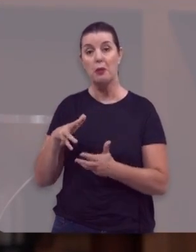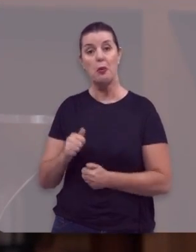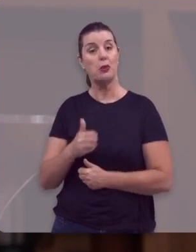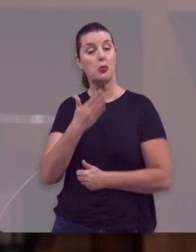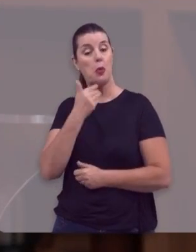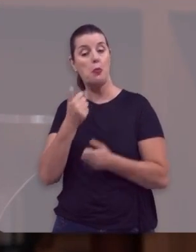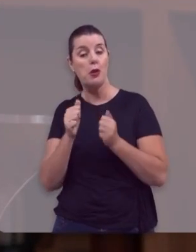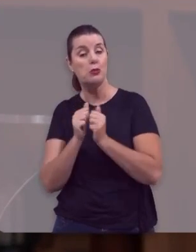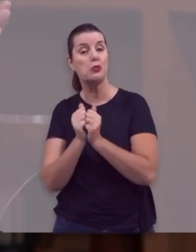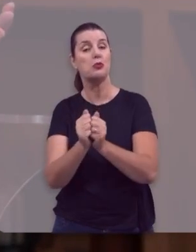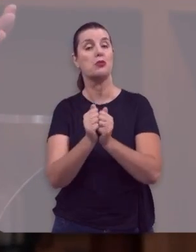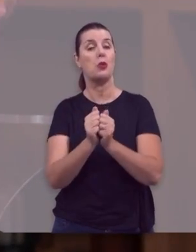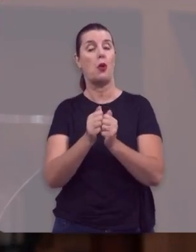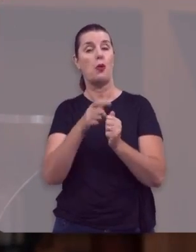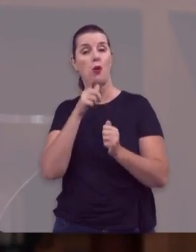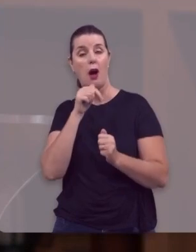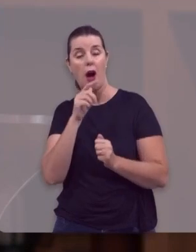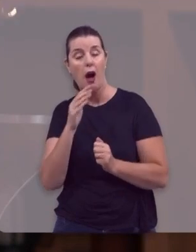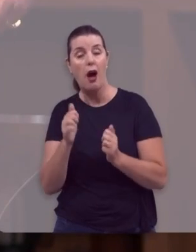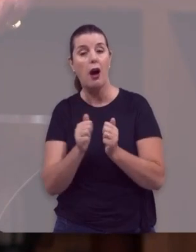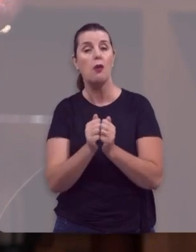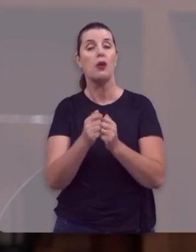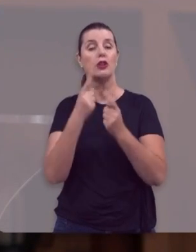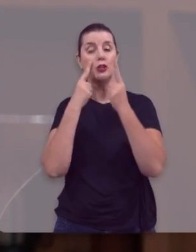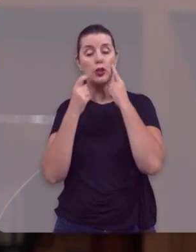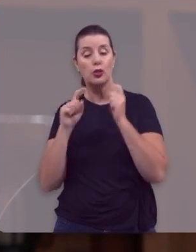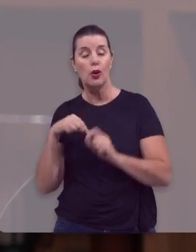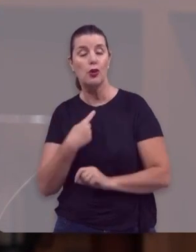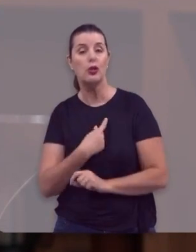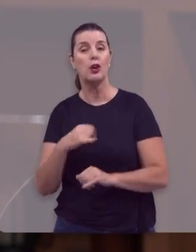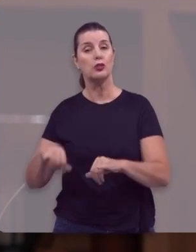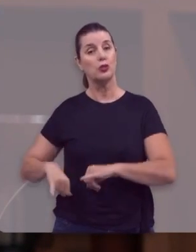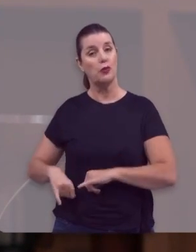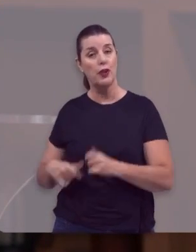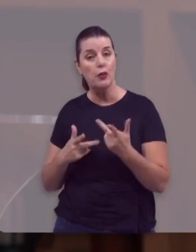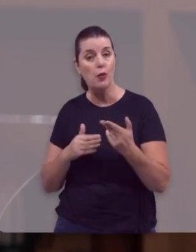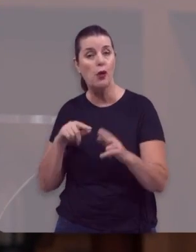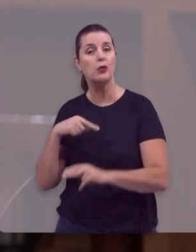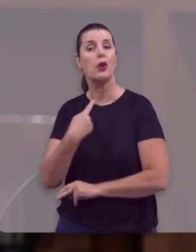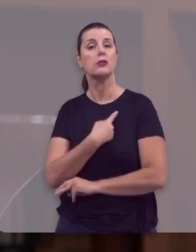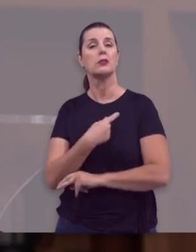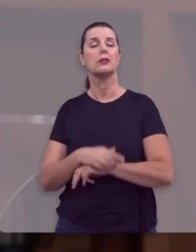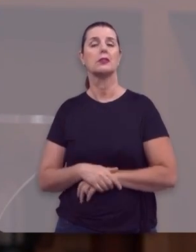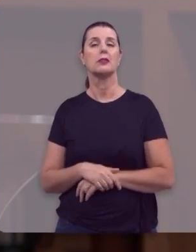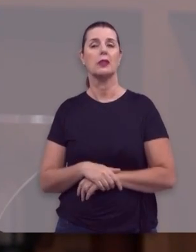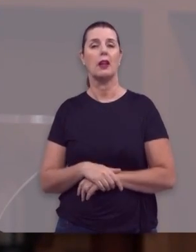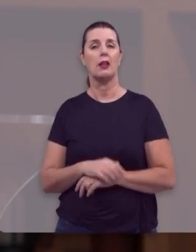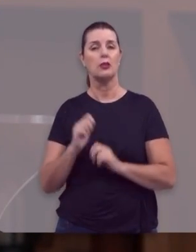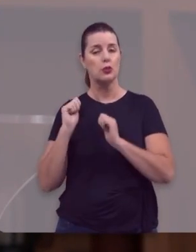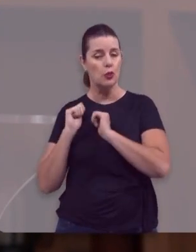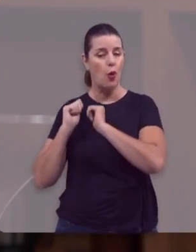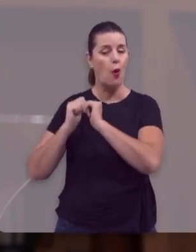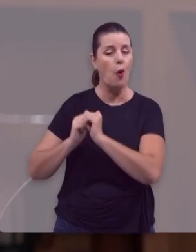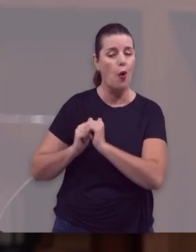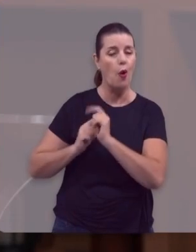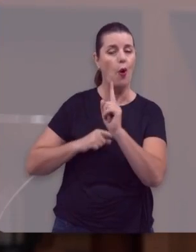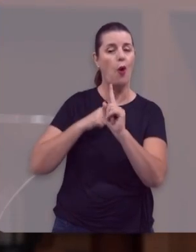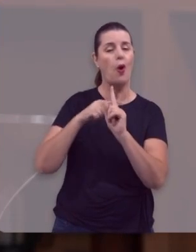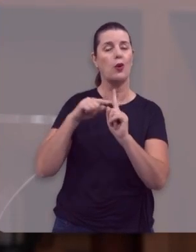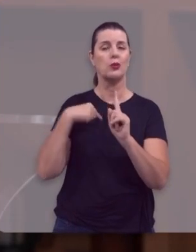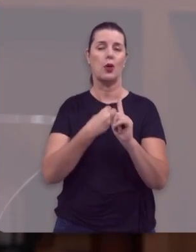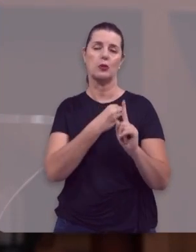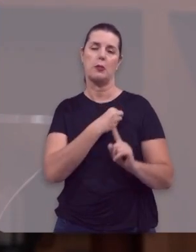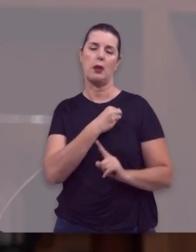comeu o nosso pão, bebeu a nossa água, chorou a nossa lágrima, sentiu a nossa dor. Ele carregou sobre o seu corpo no madeiro os